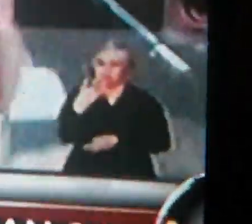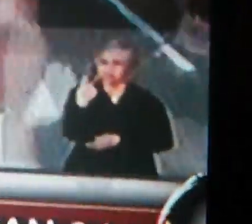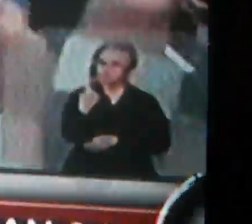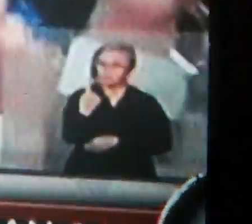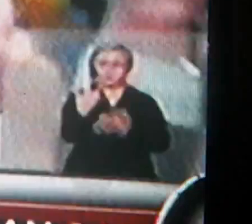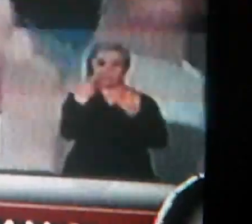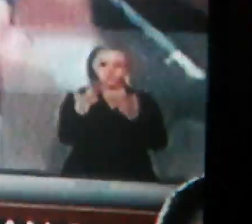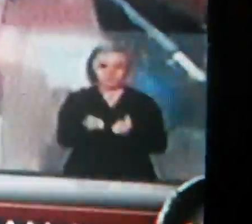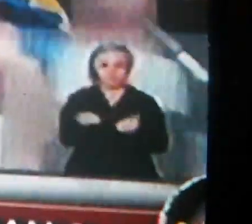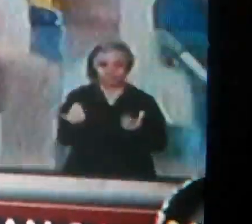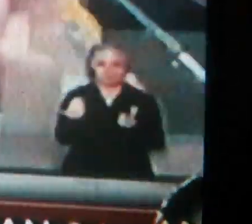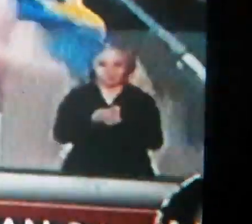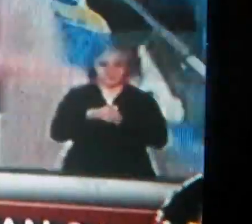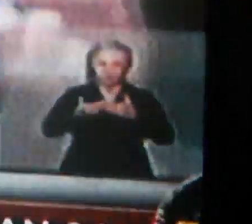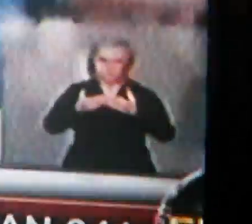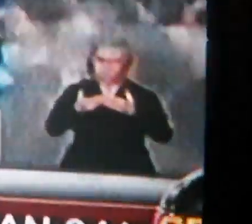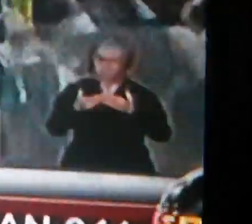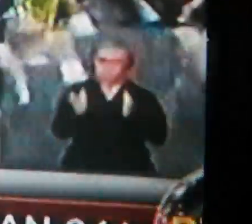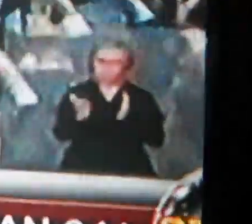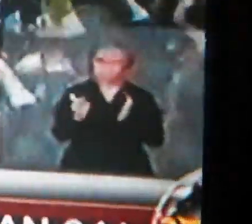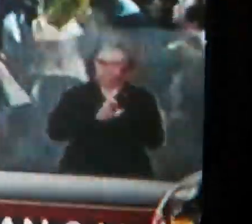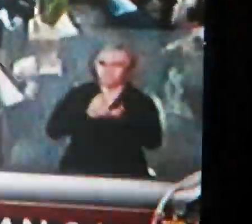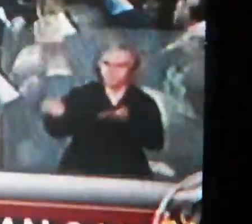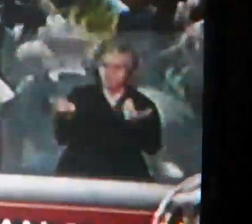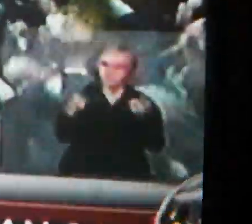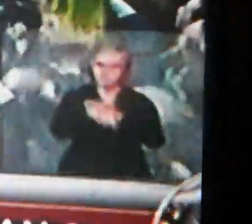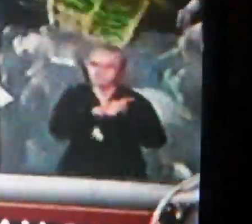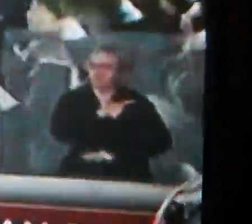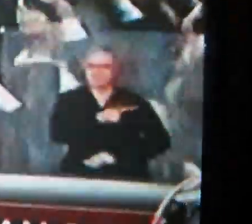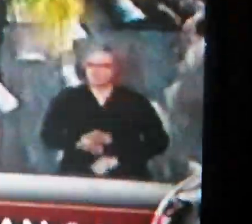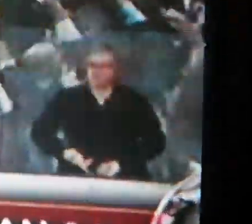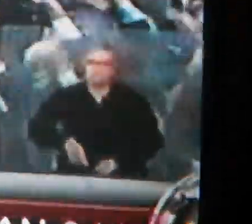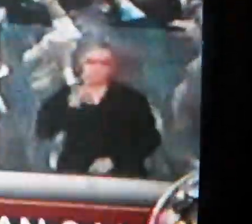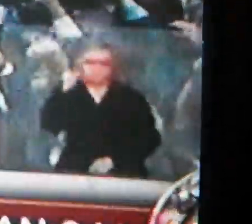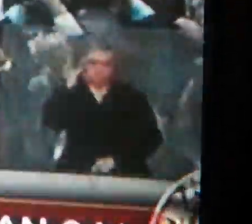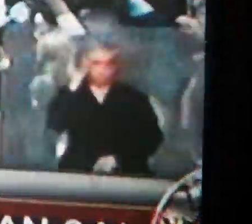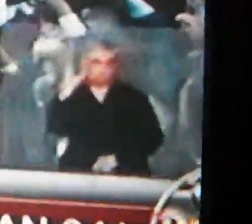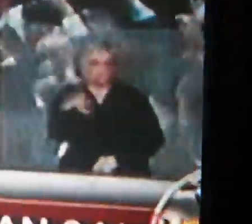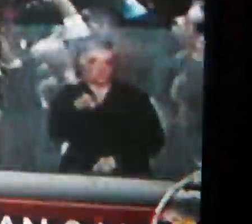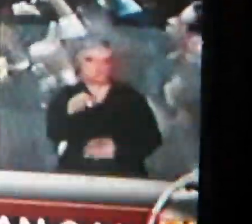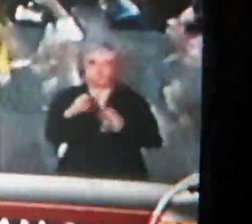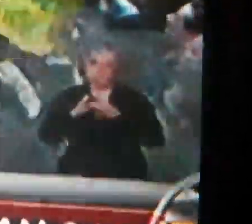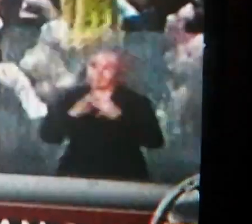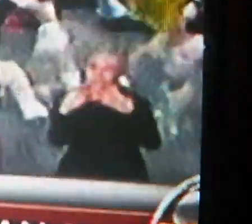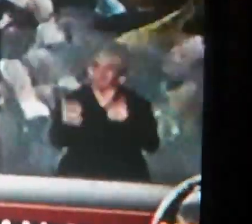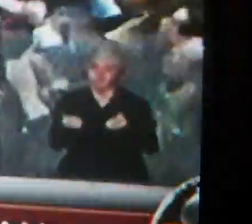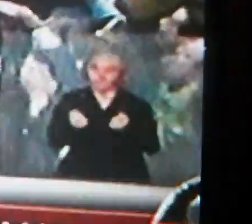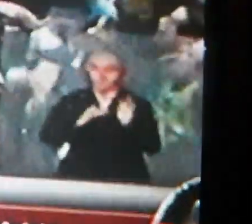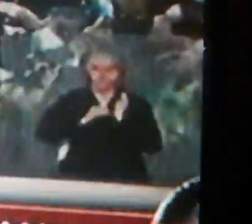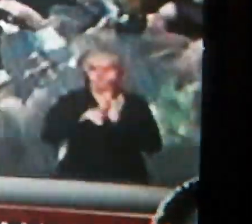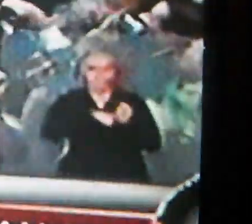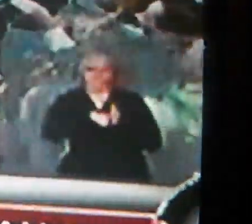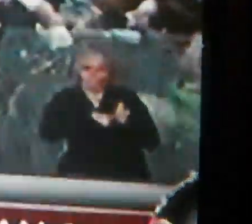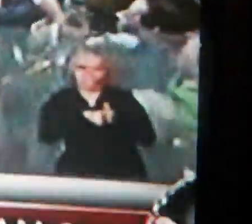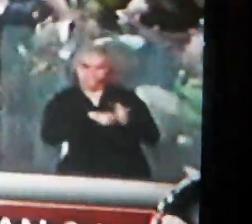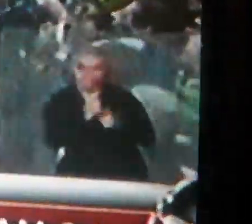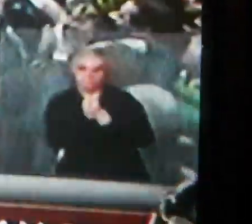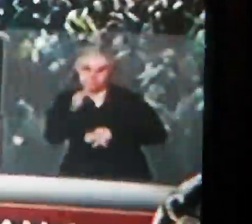ao processo de impeachment da presidente Dilma Rousseff, a abertura do processo de impeachment, vai autorizar o Senado então a fazer a investigação,